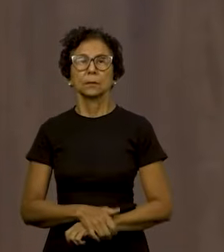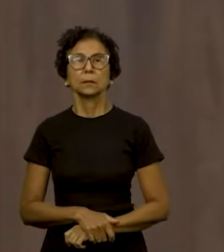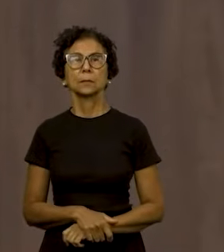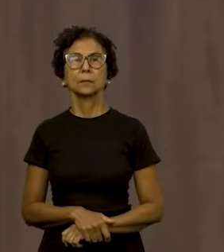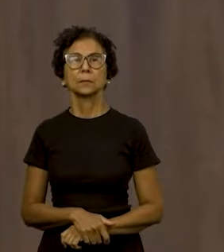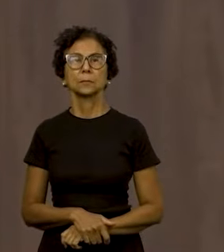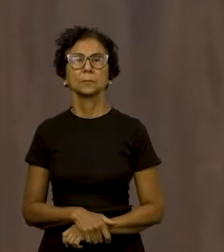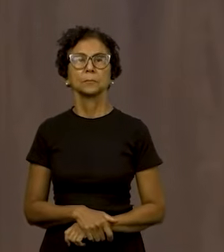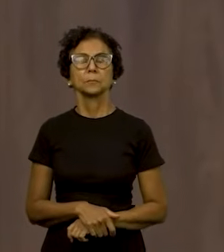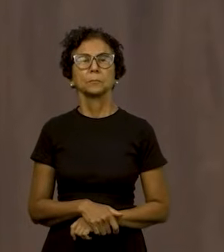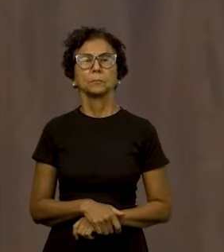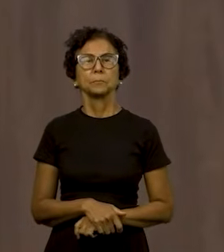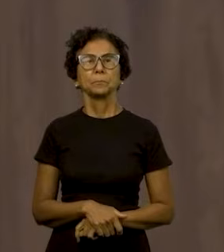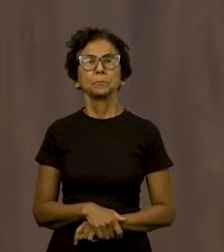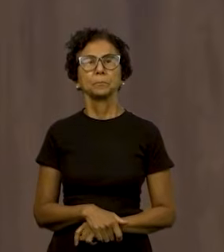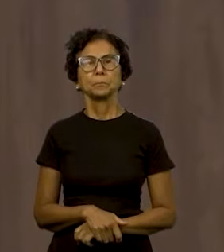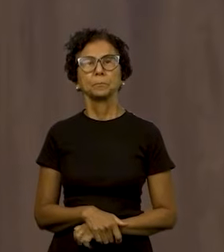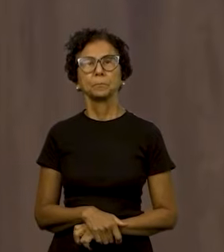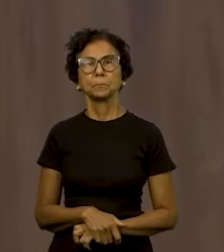aqui,